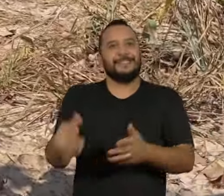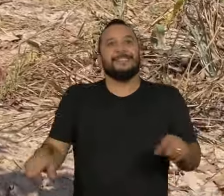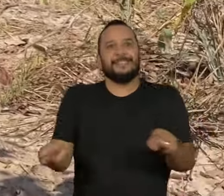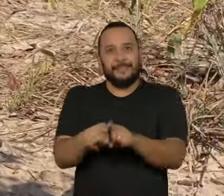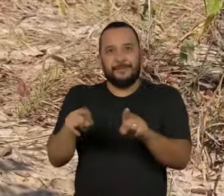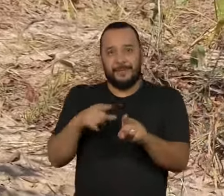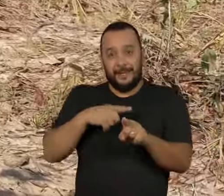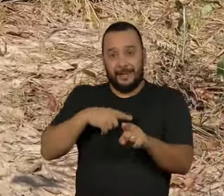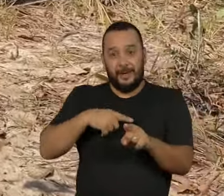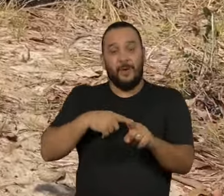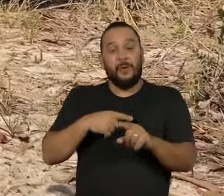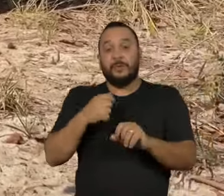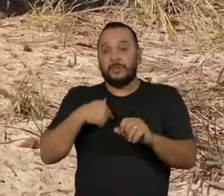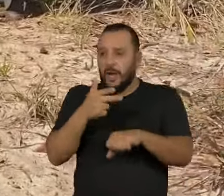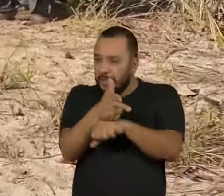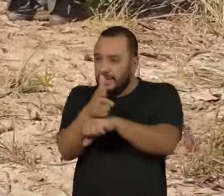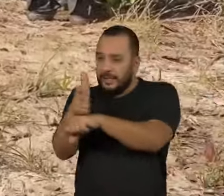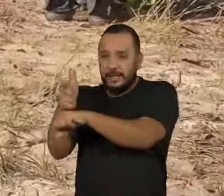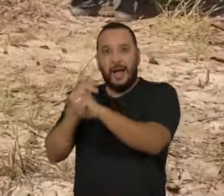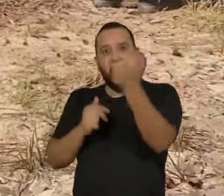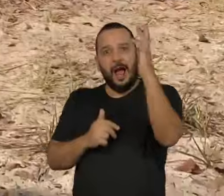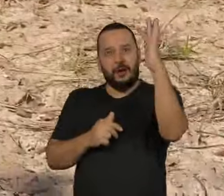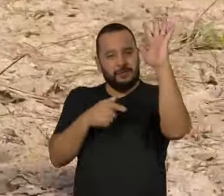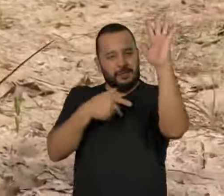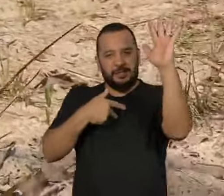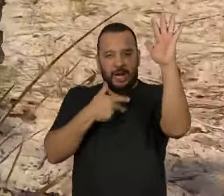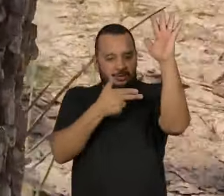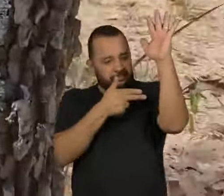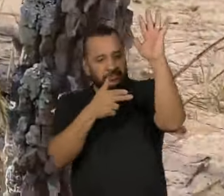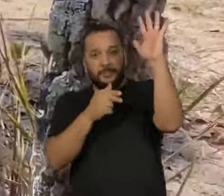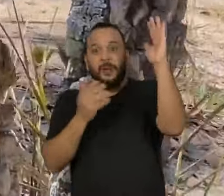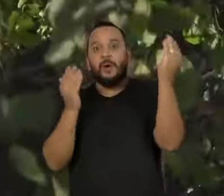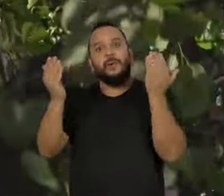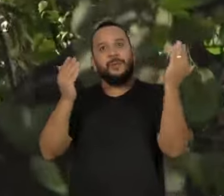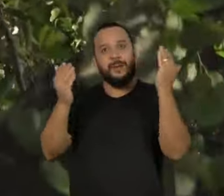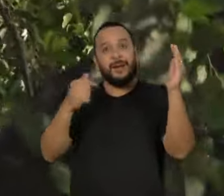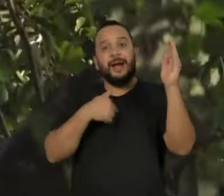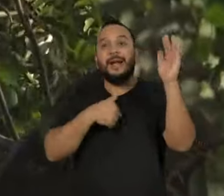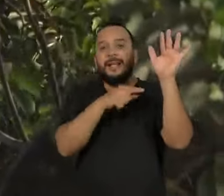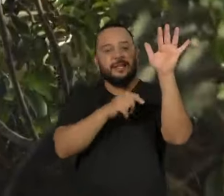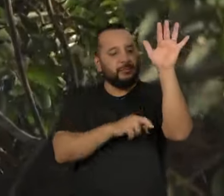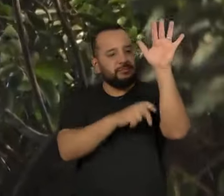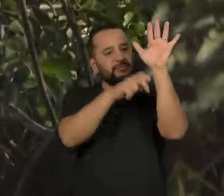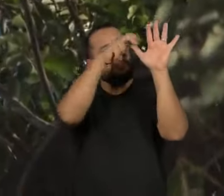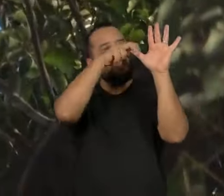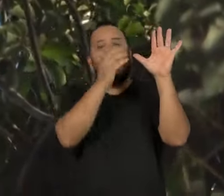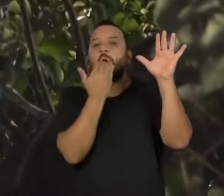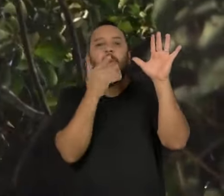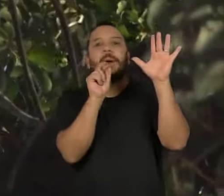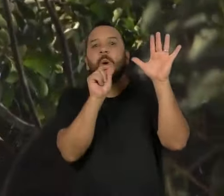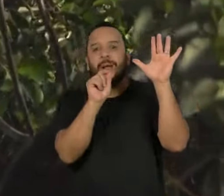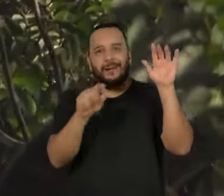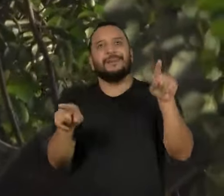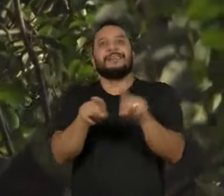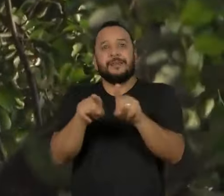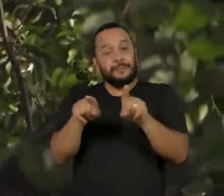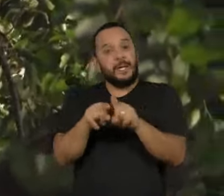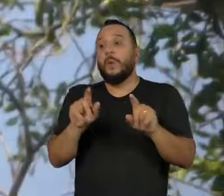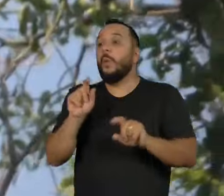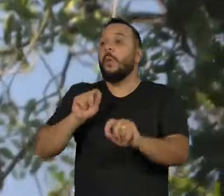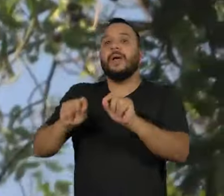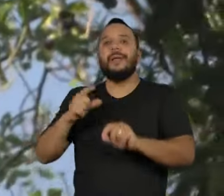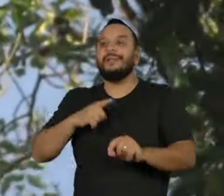de árvores demarcadas na floresta para poder comparar com o que eles estão comendo e com o que tem na floresta disponível para